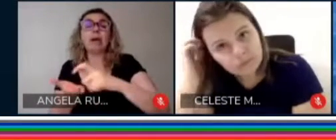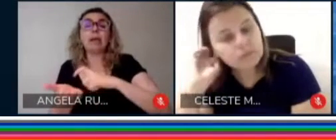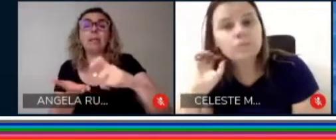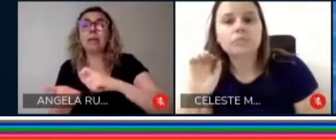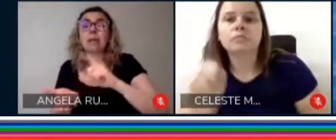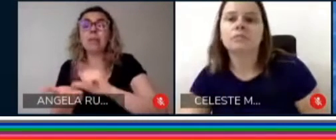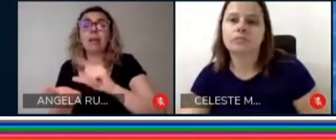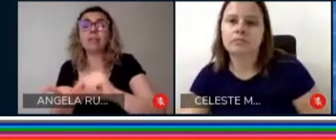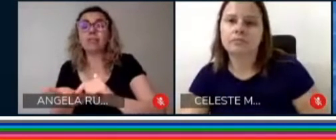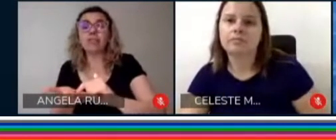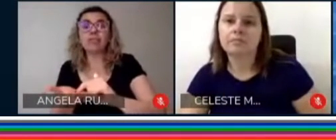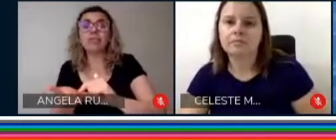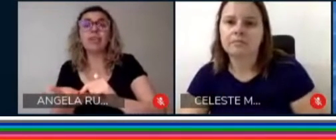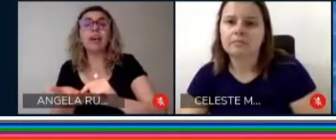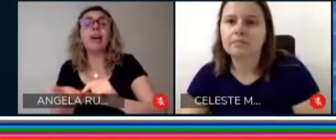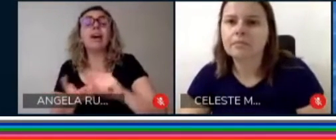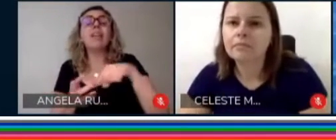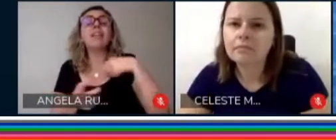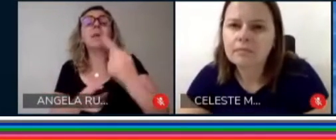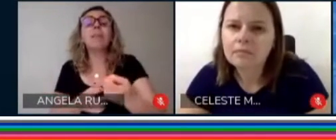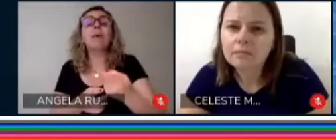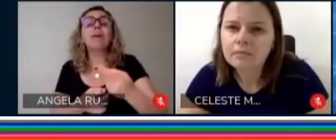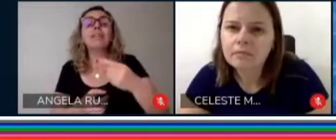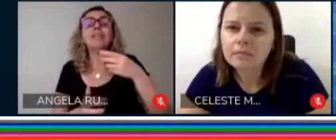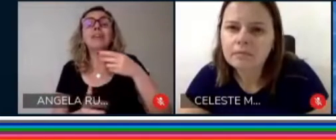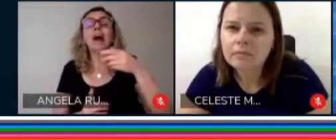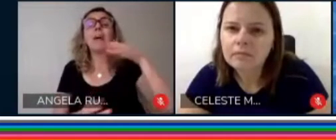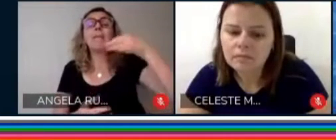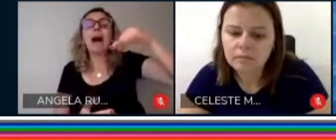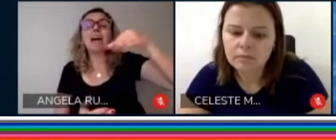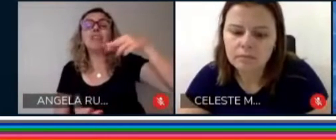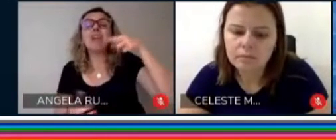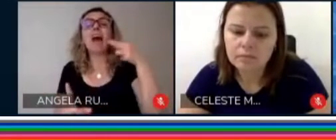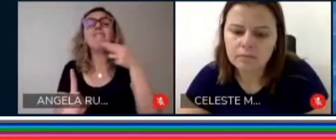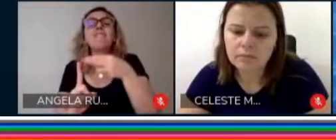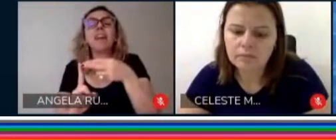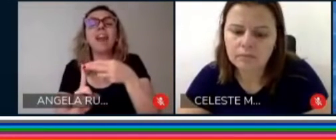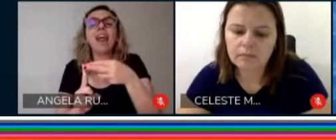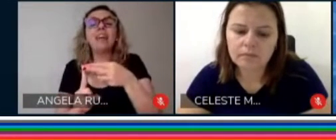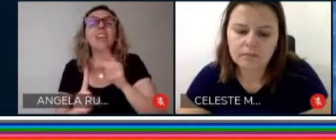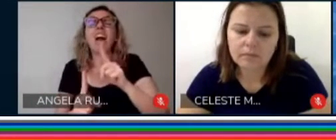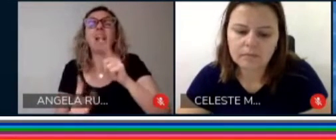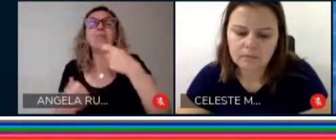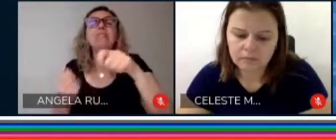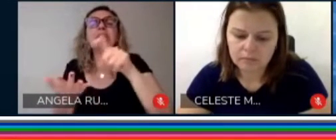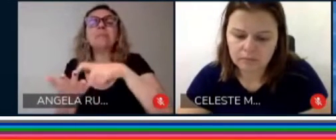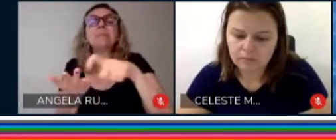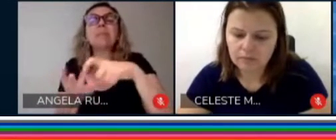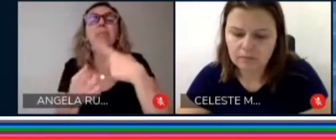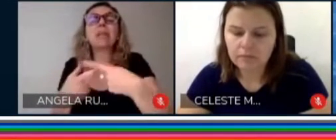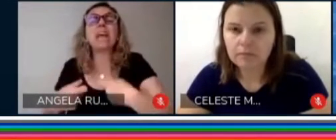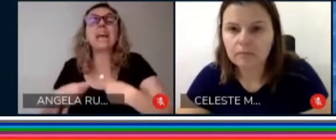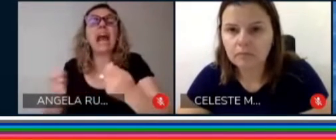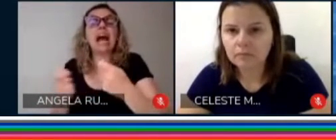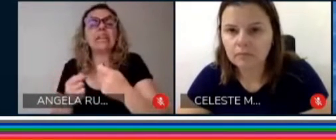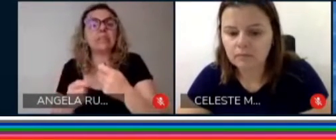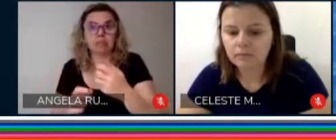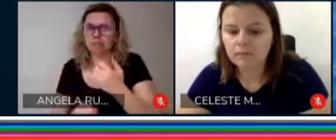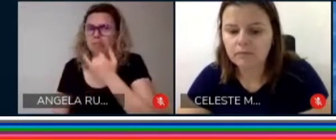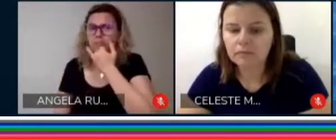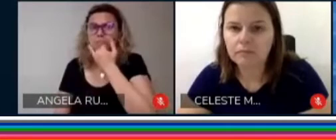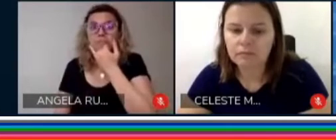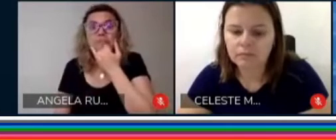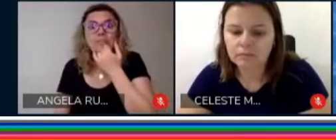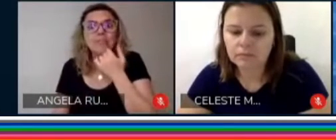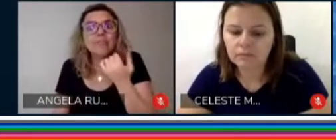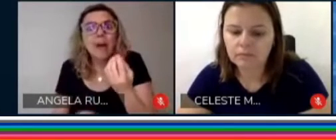inteiros e excluíam a página das referências, né? Porque ia gastar tinta, né? Hoje a gente quase não imprime mais artigos, mas as